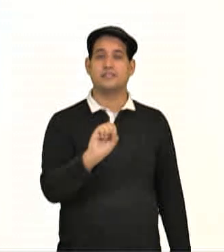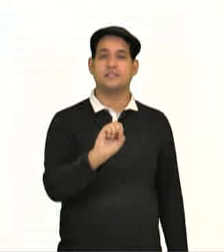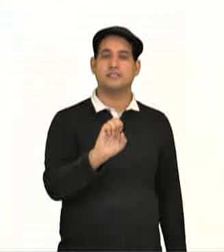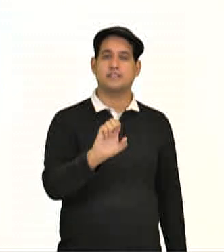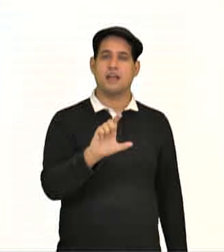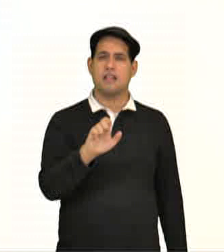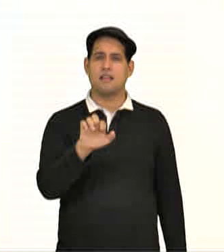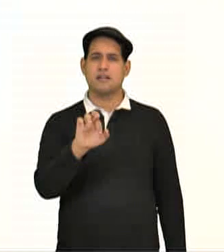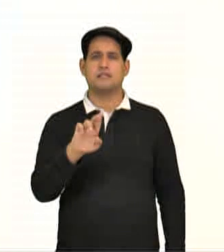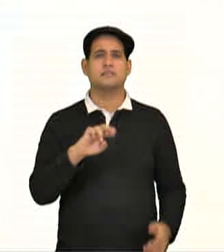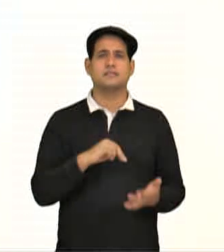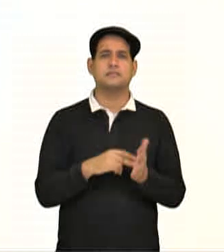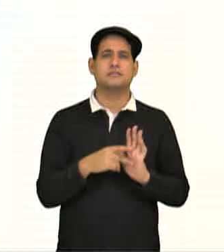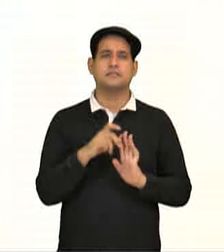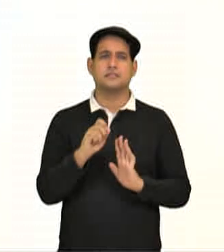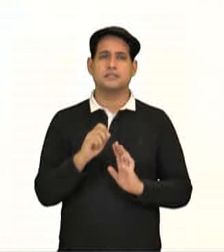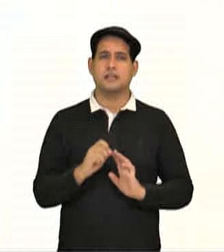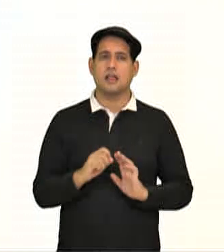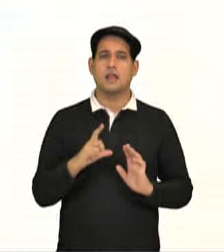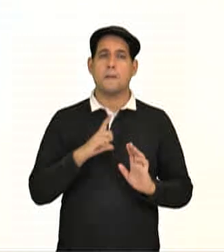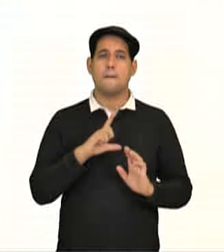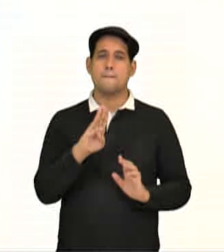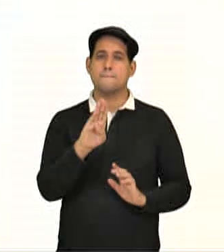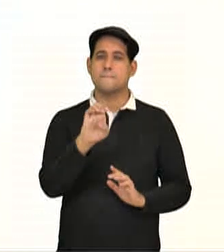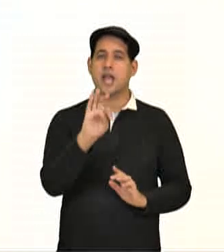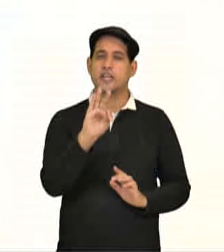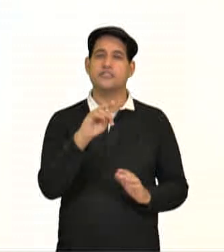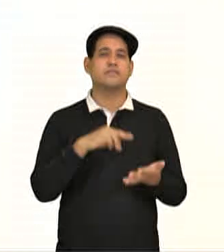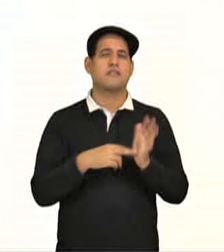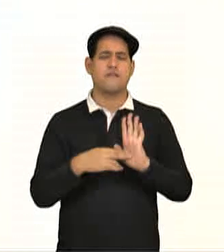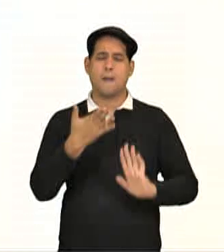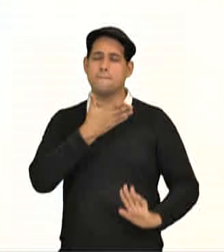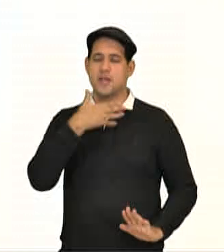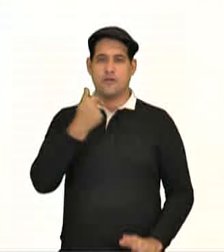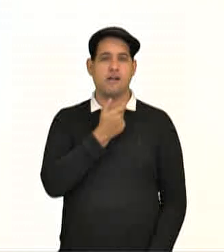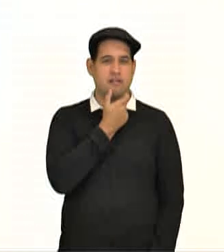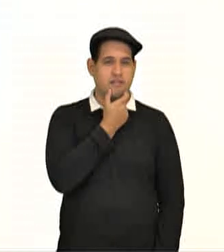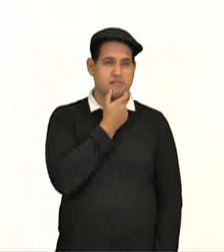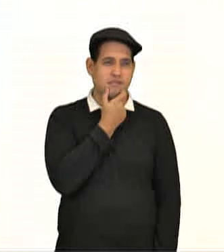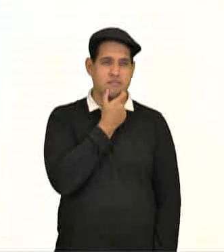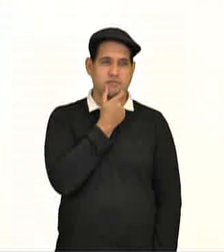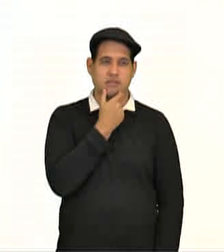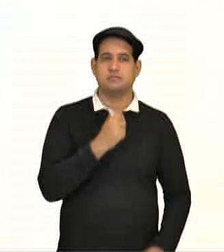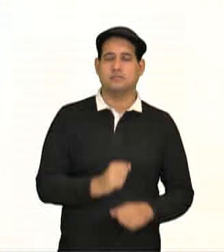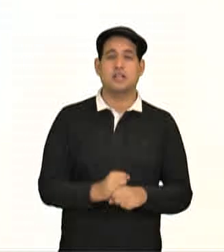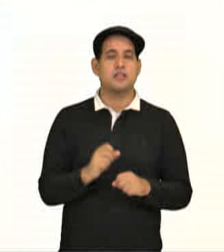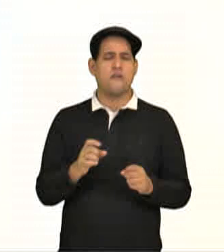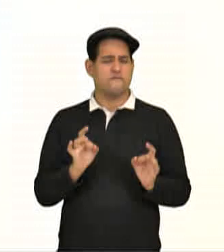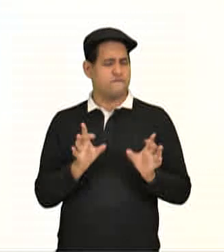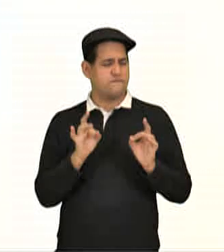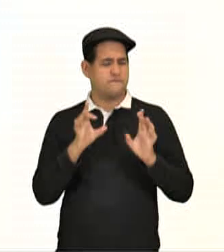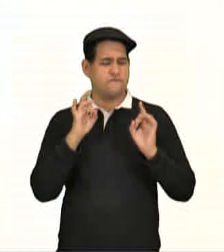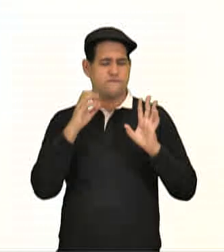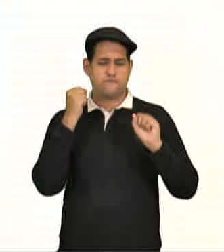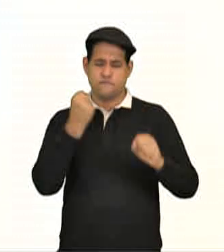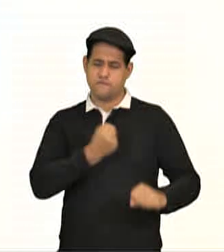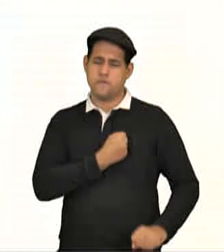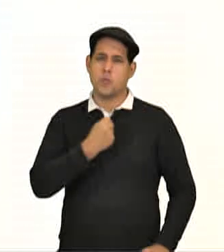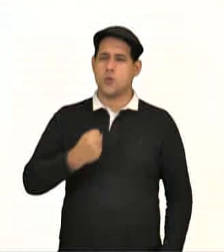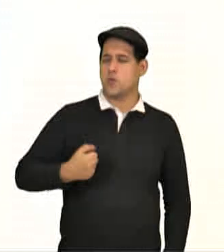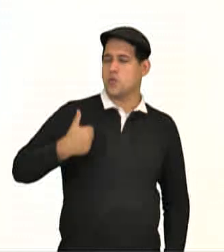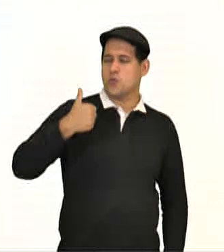em vendas, né? A palavra best significa melhor, né? Então, nós temos aqui um campeão de vendas, número 1 do New